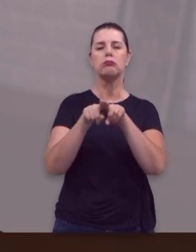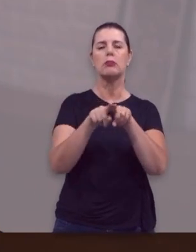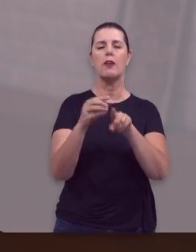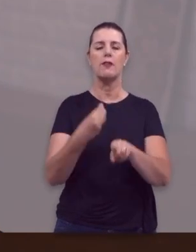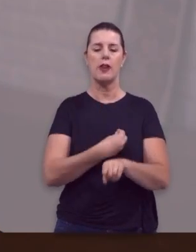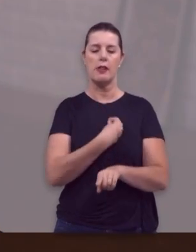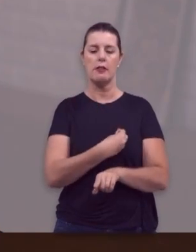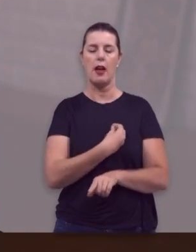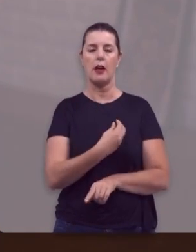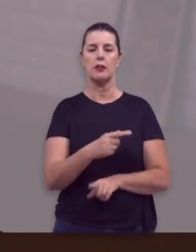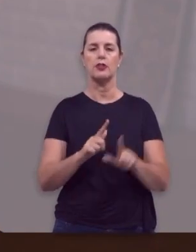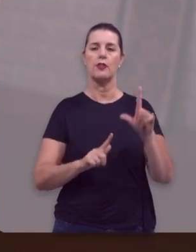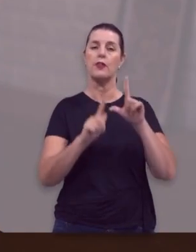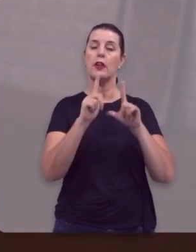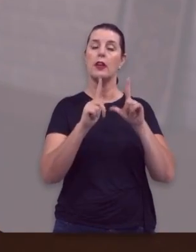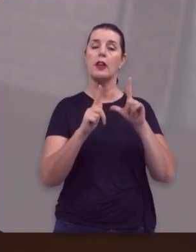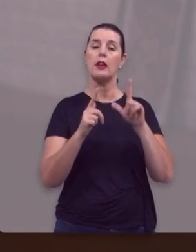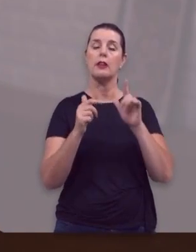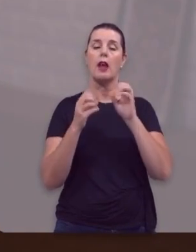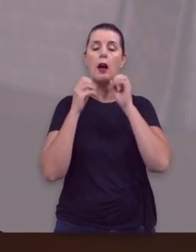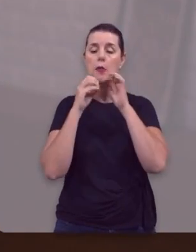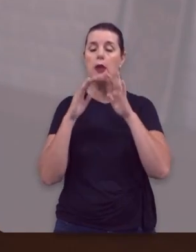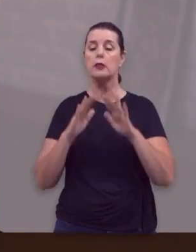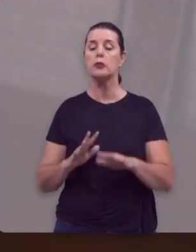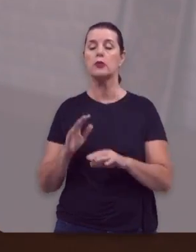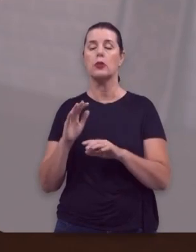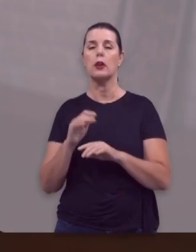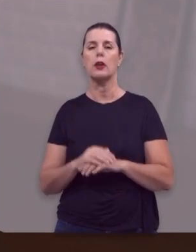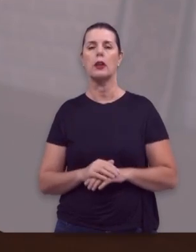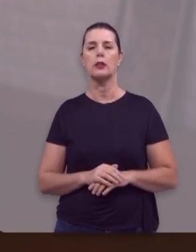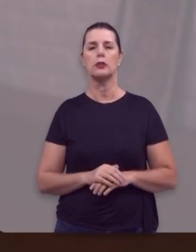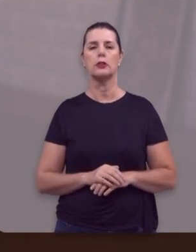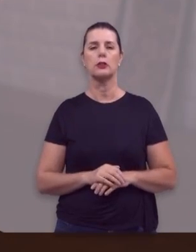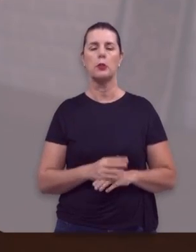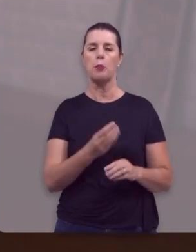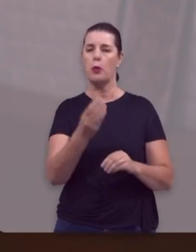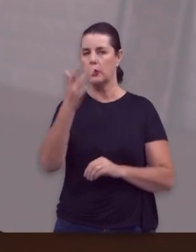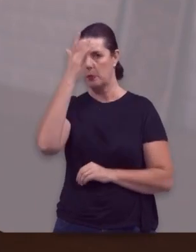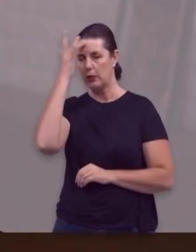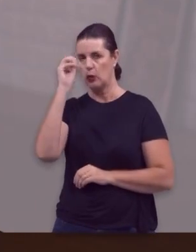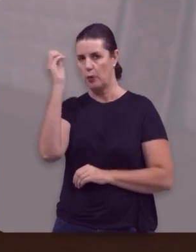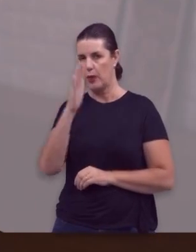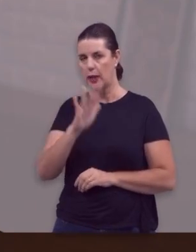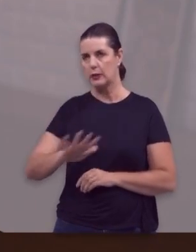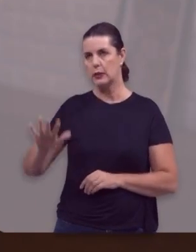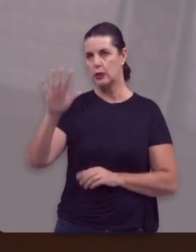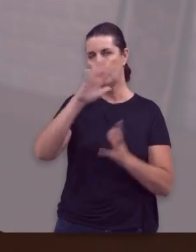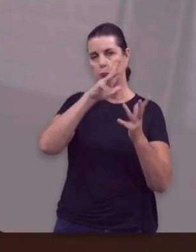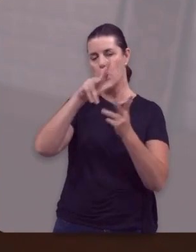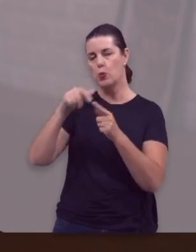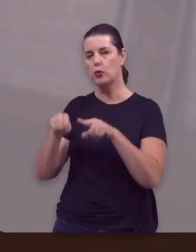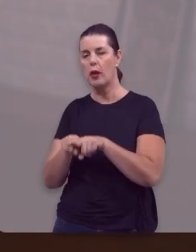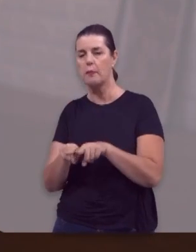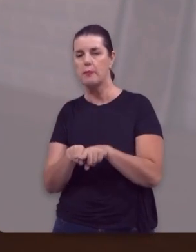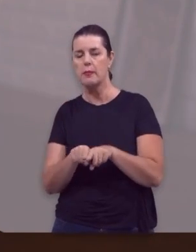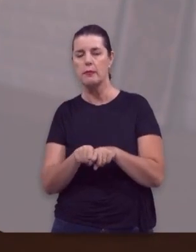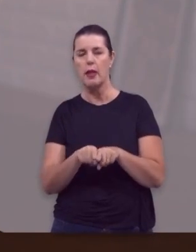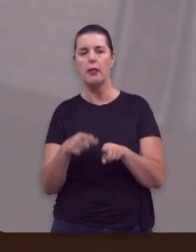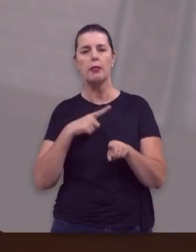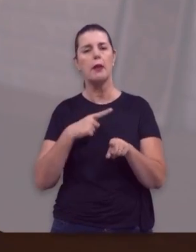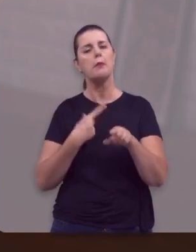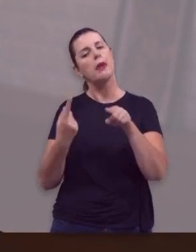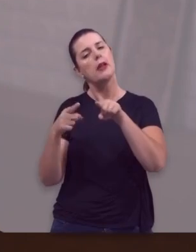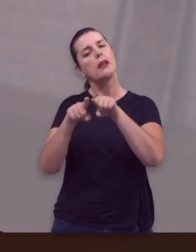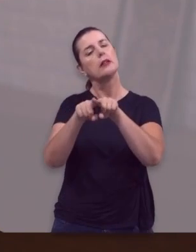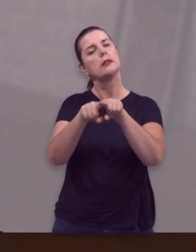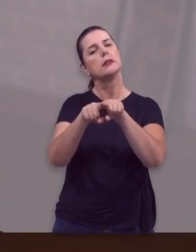no ar, abençoando, elucidando a tantas pessoas no Brasil e mundo afora, seja nosso